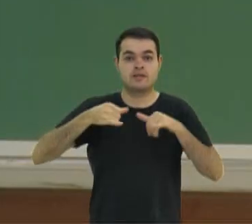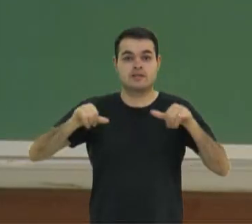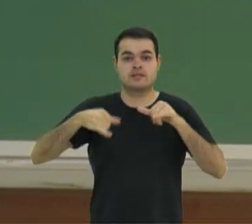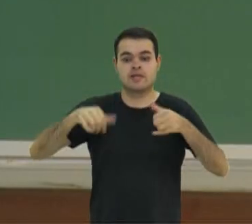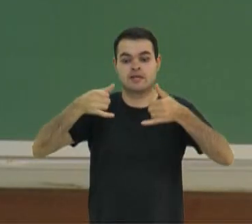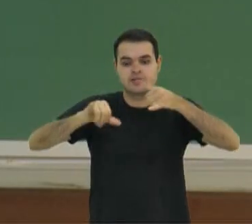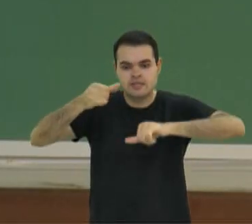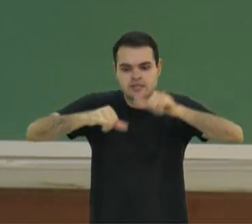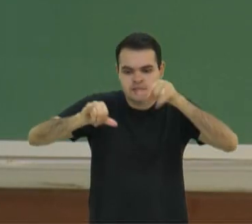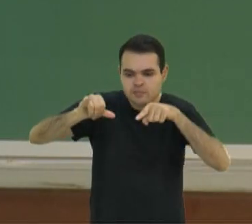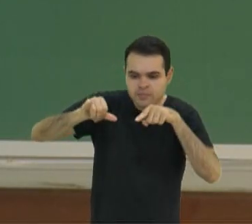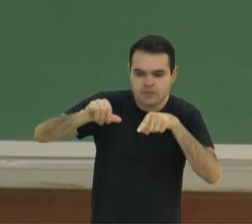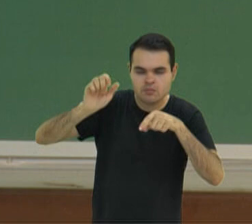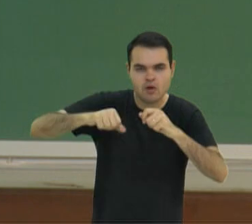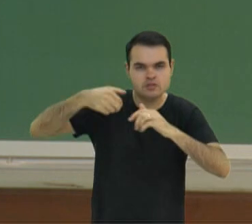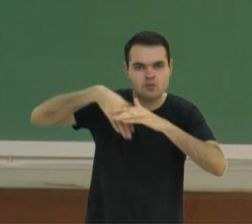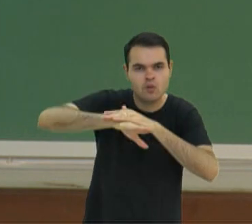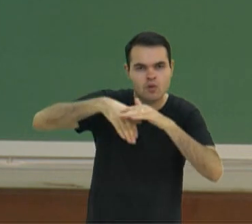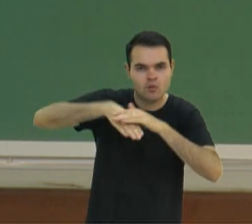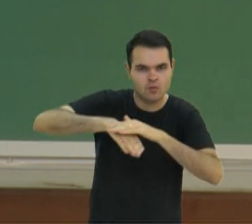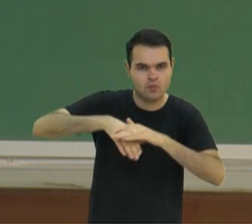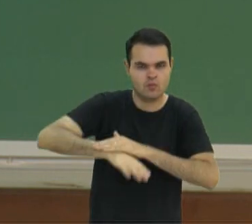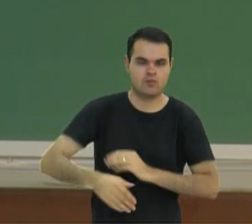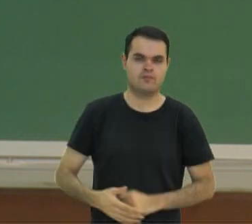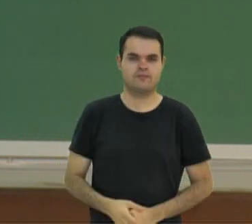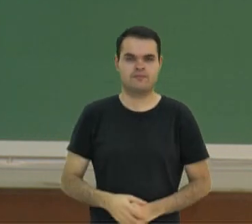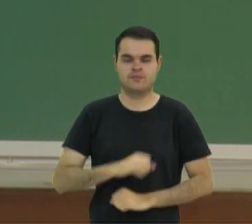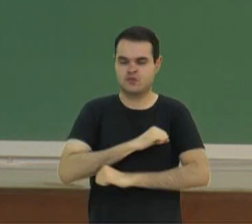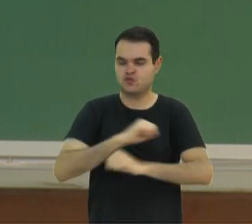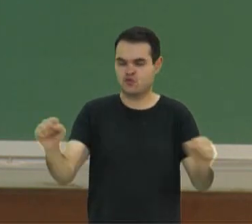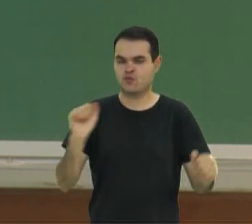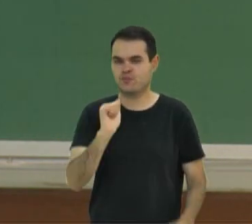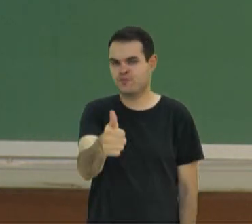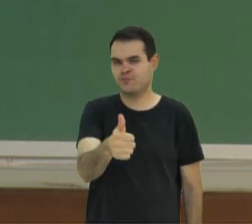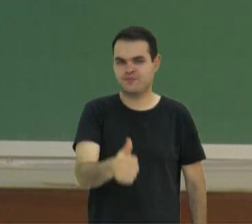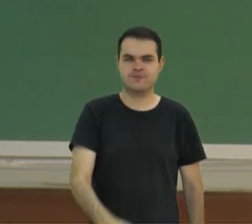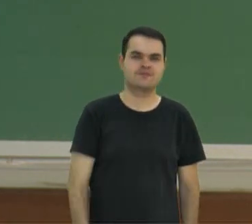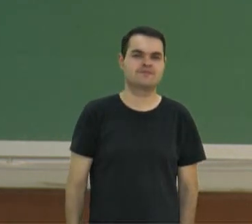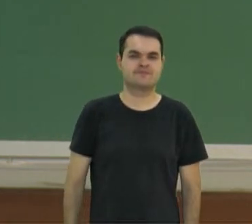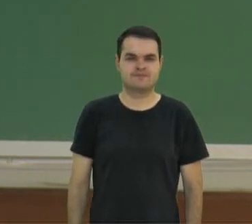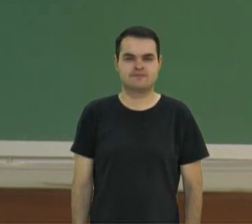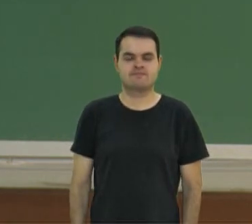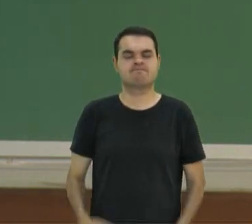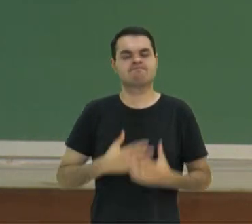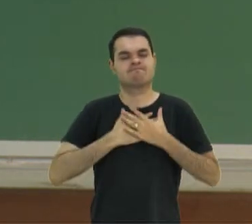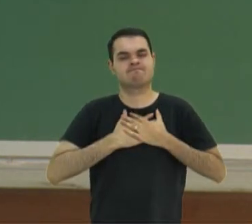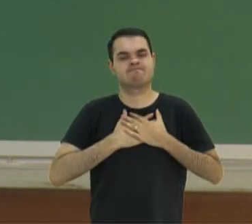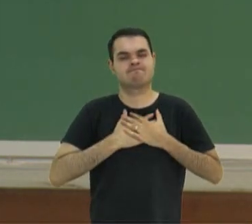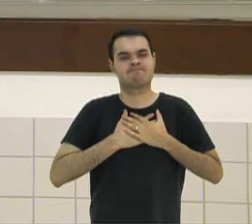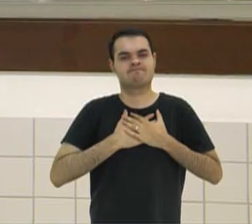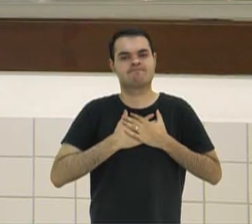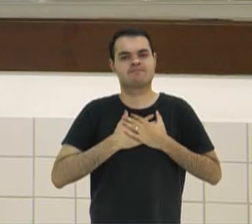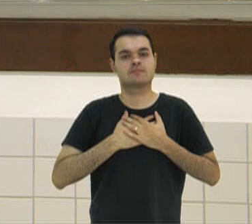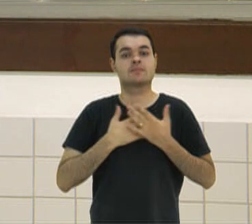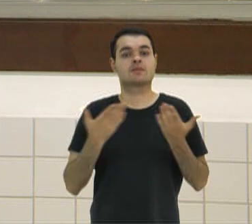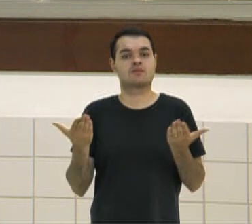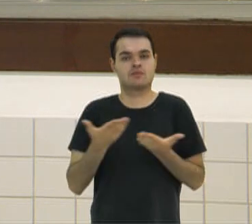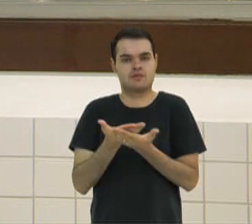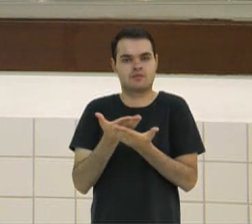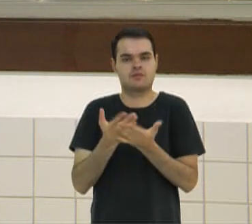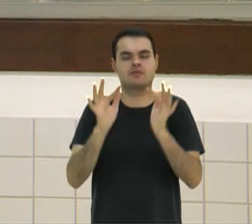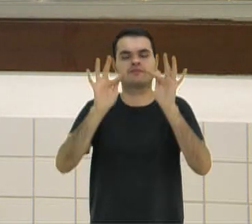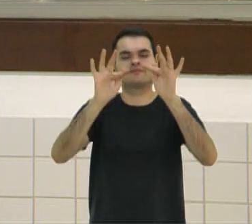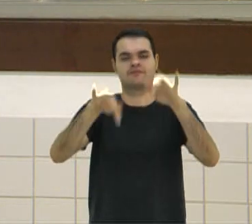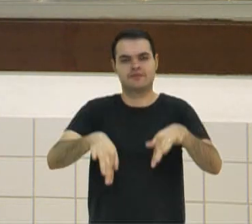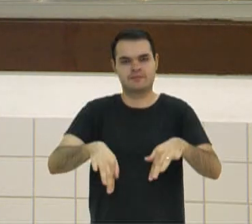elas podem ser armazenadas. Show de bola, né? Queridos, então nós finalizamos a nossa aula